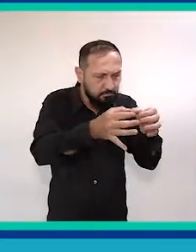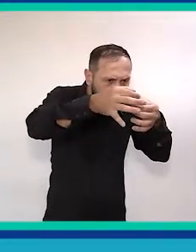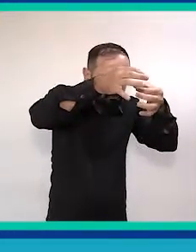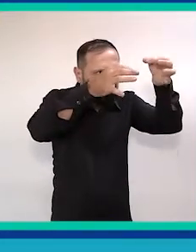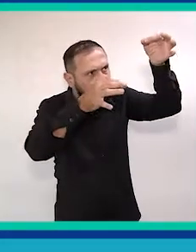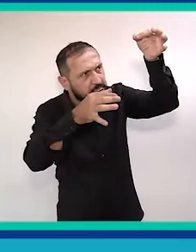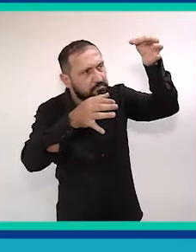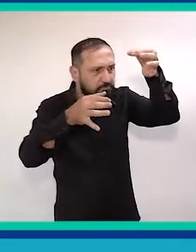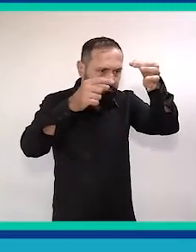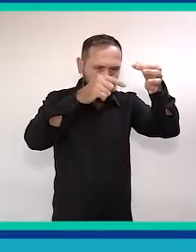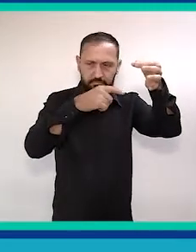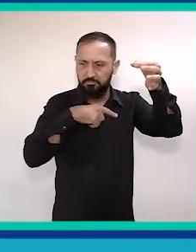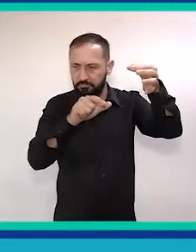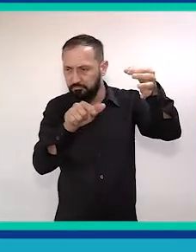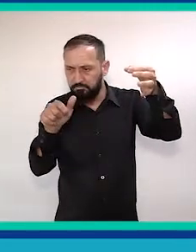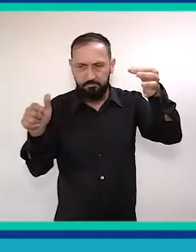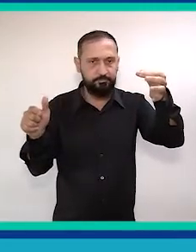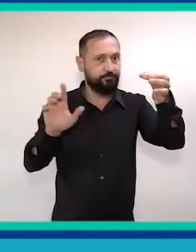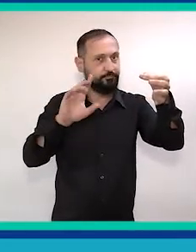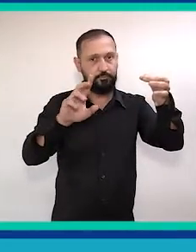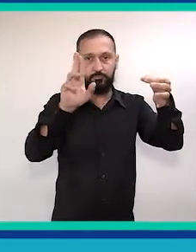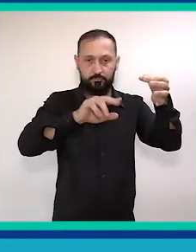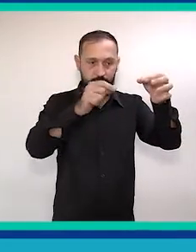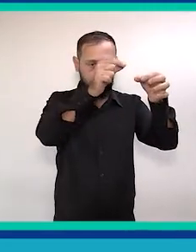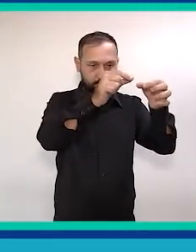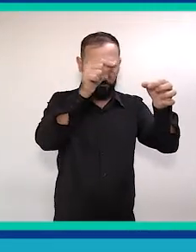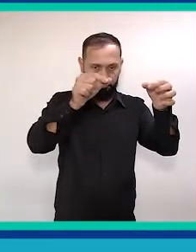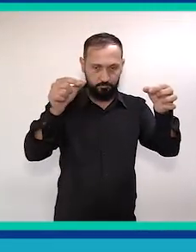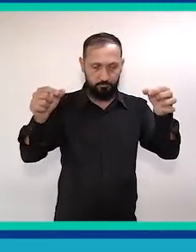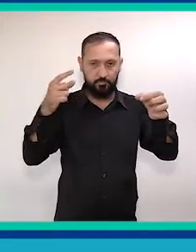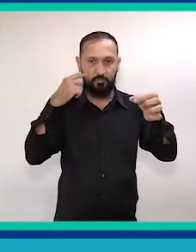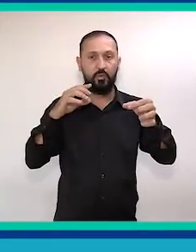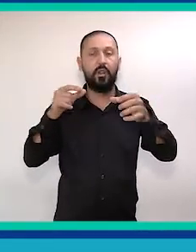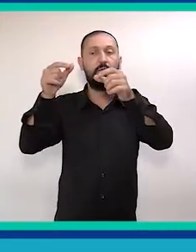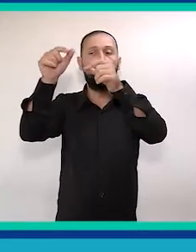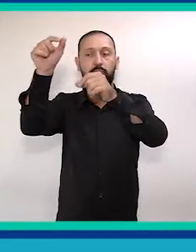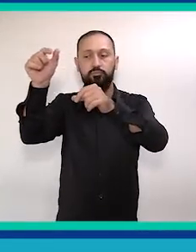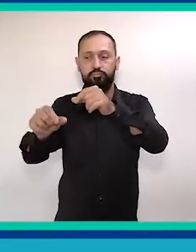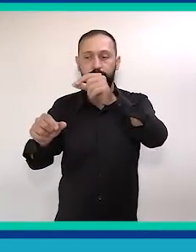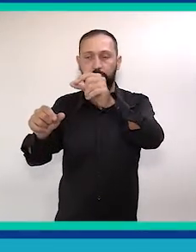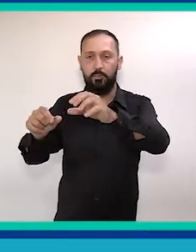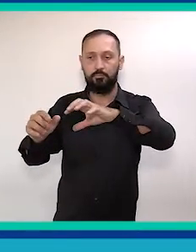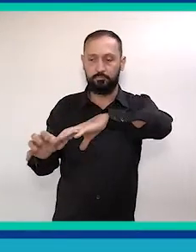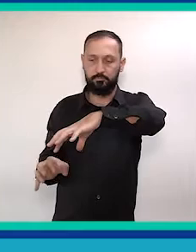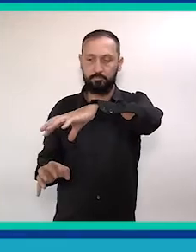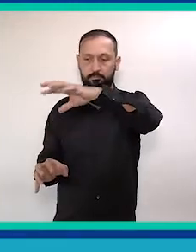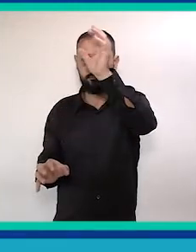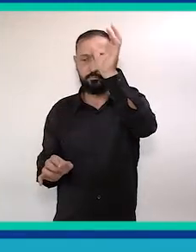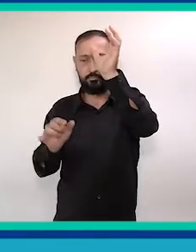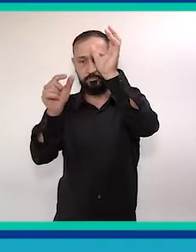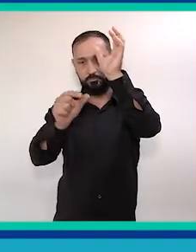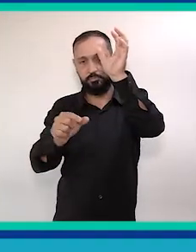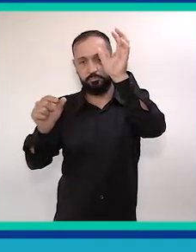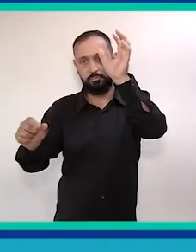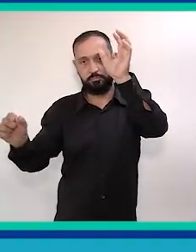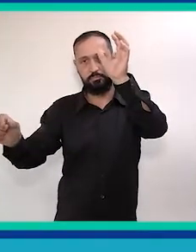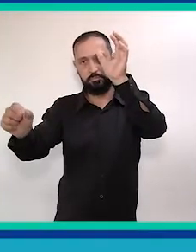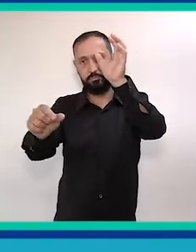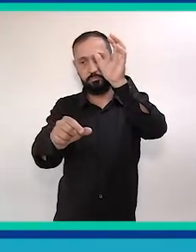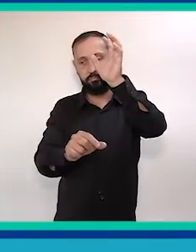você visualmente onde que está e onde que não está. Aí, a partir desses tubos, eu vou levar para um leitor, que a gente chama